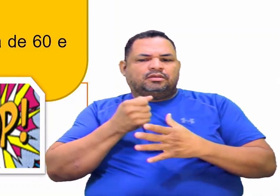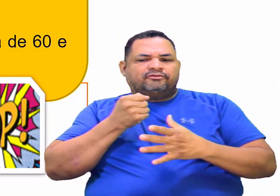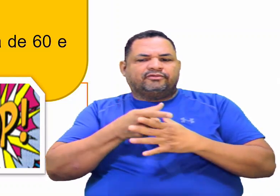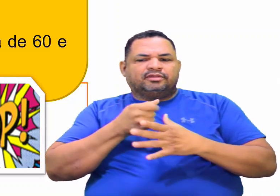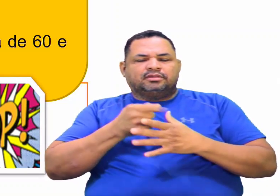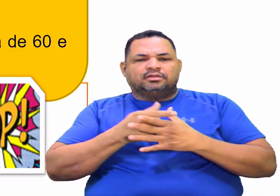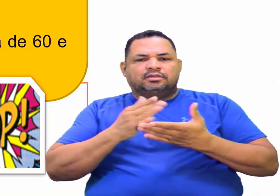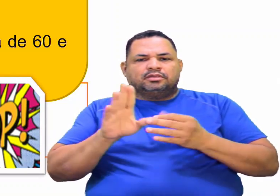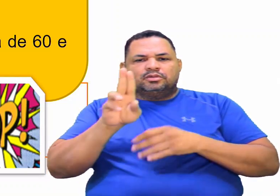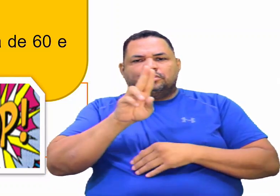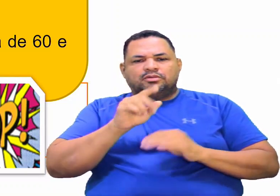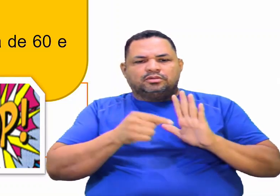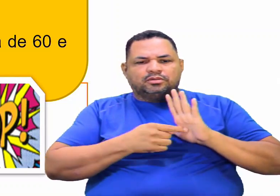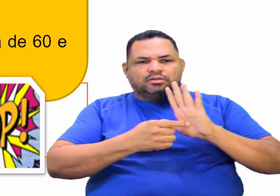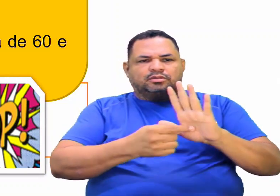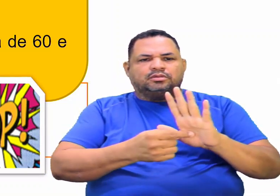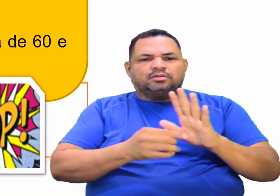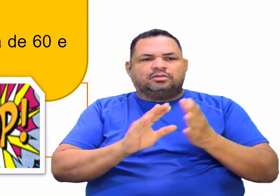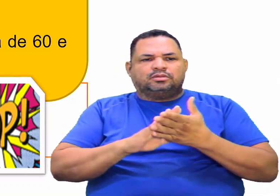através de